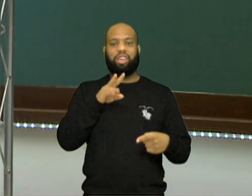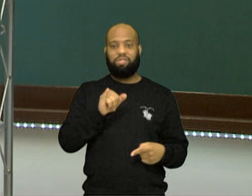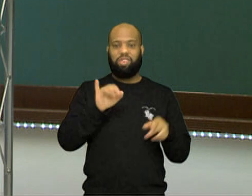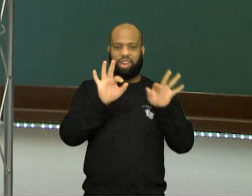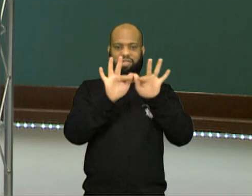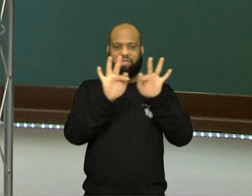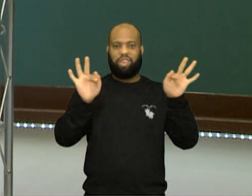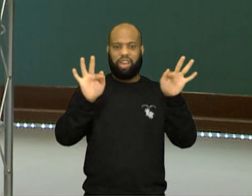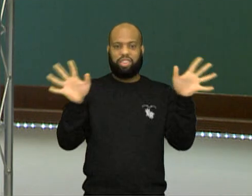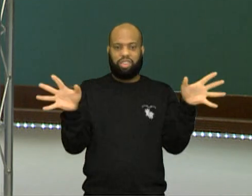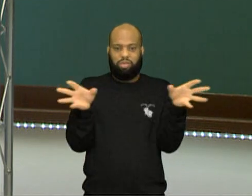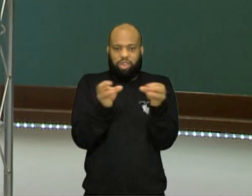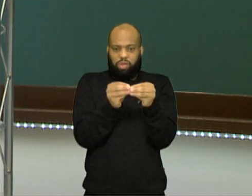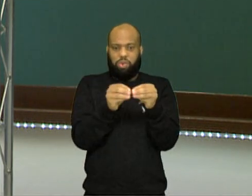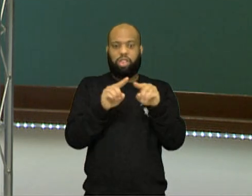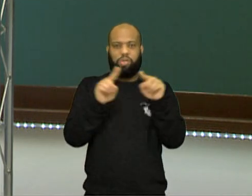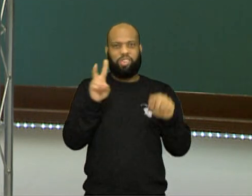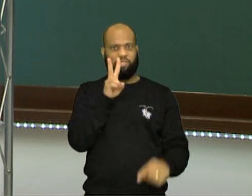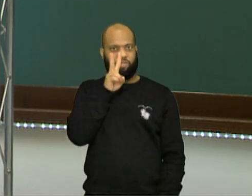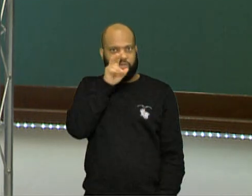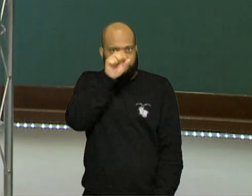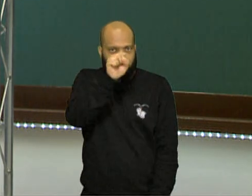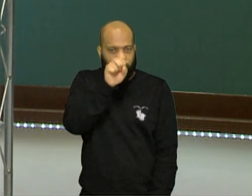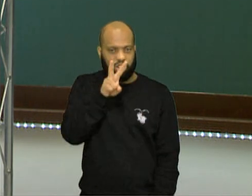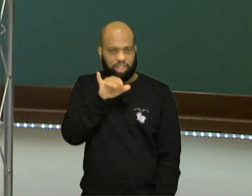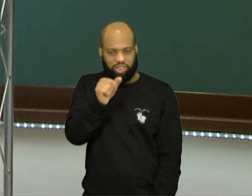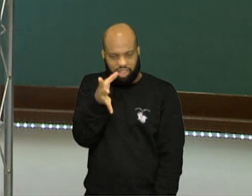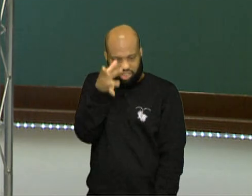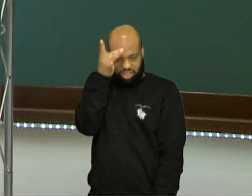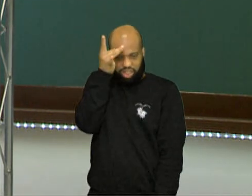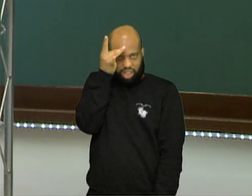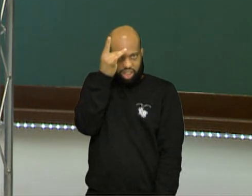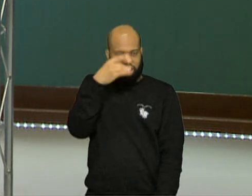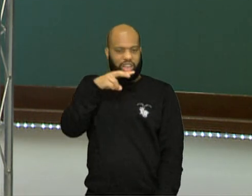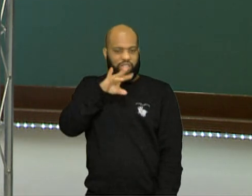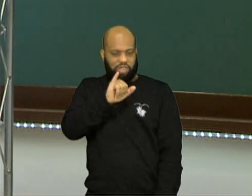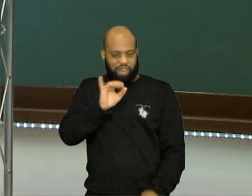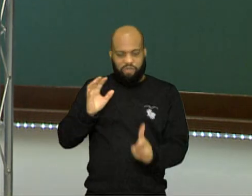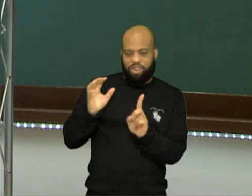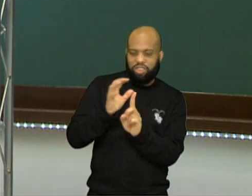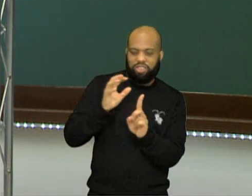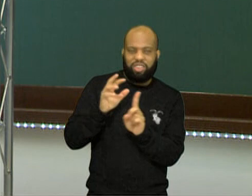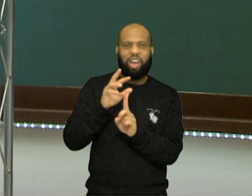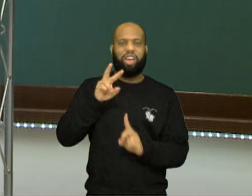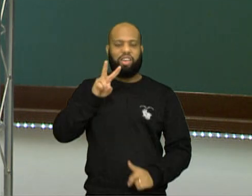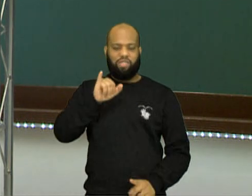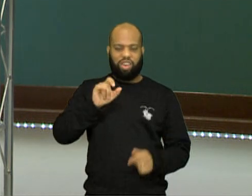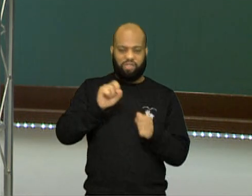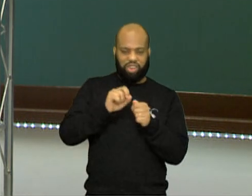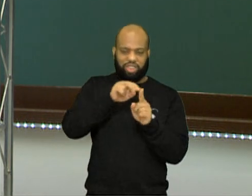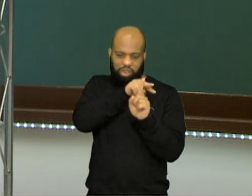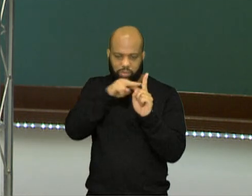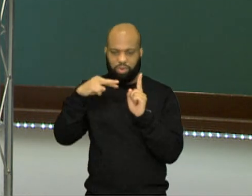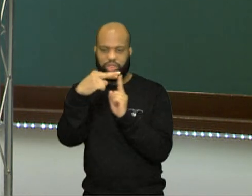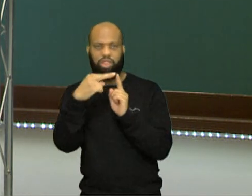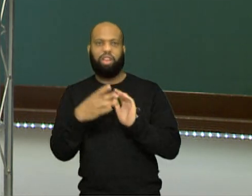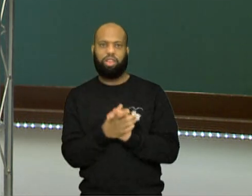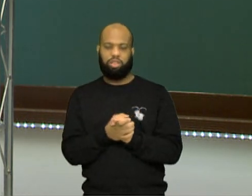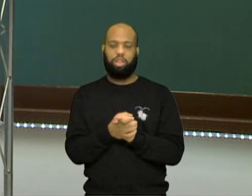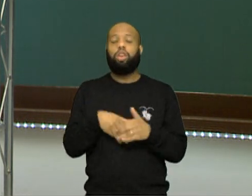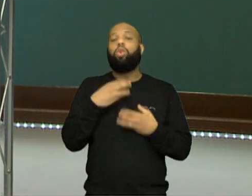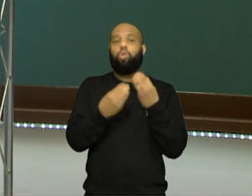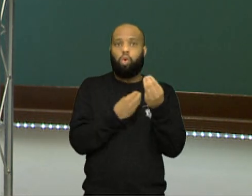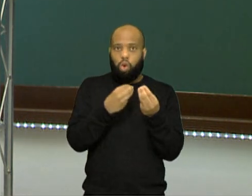porém poderosa, né? É um slogan que tem que ser poderoso. Muitas vezes se anuncia a partir da